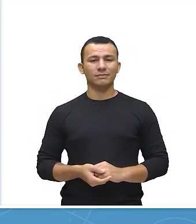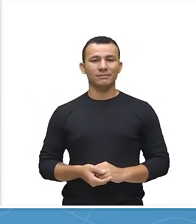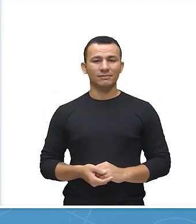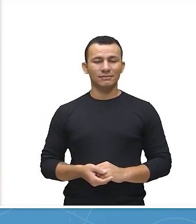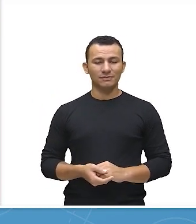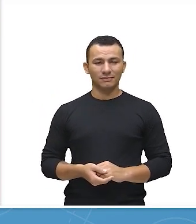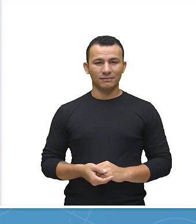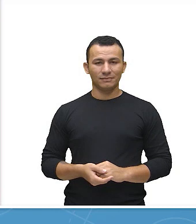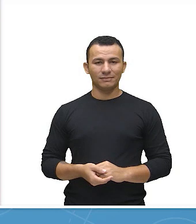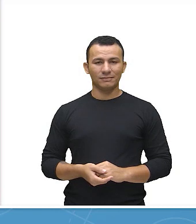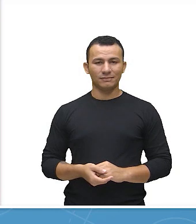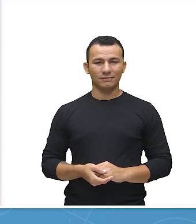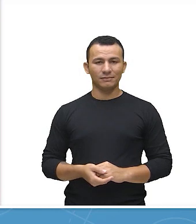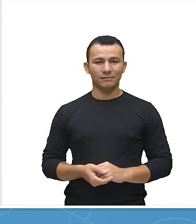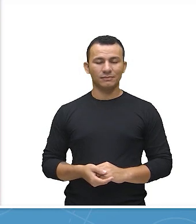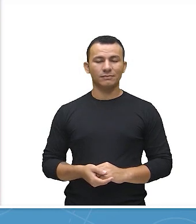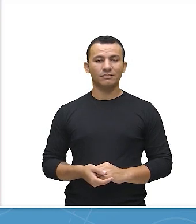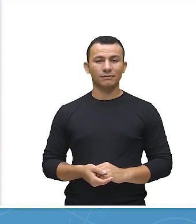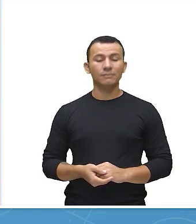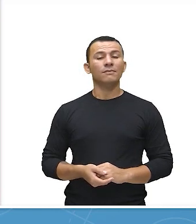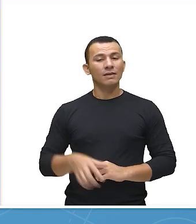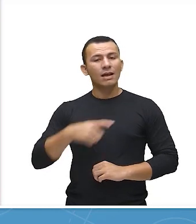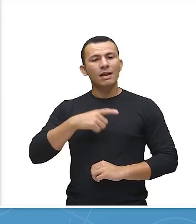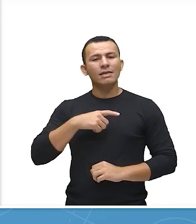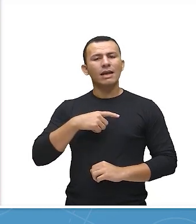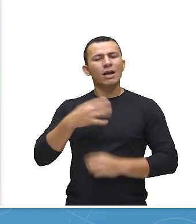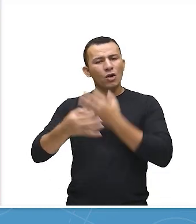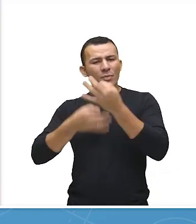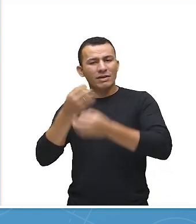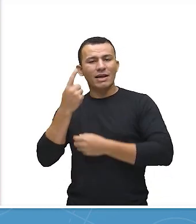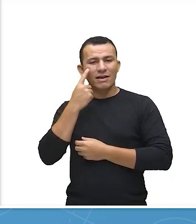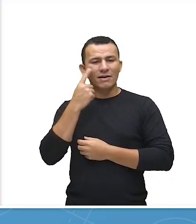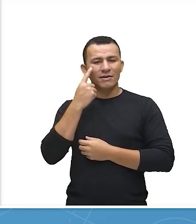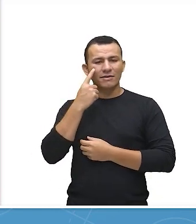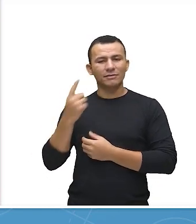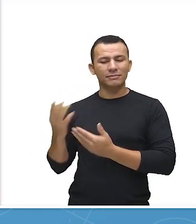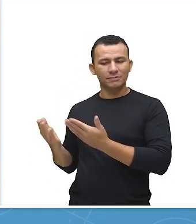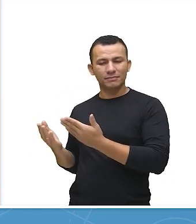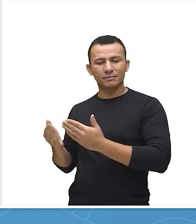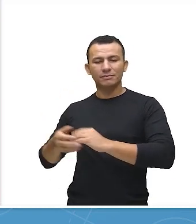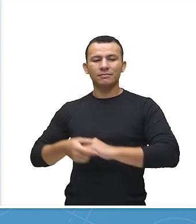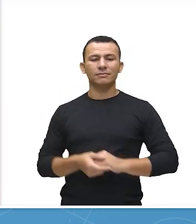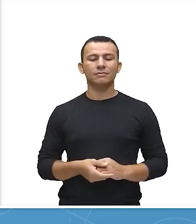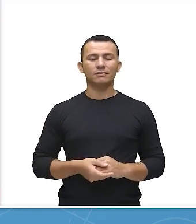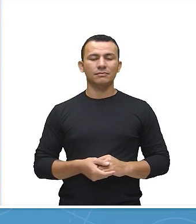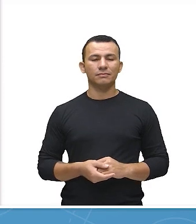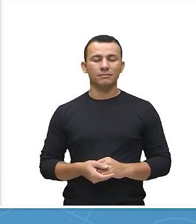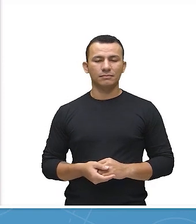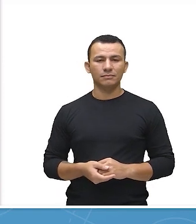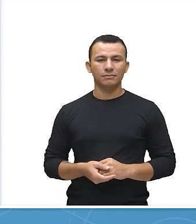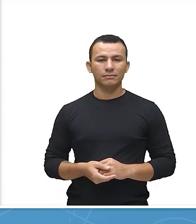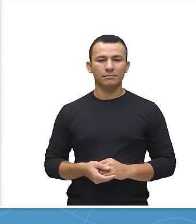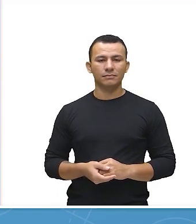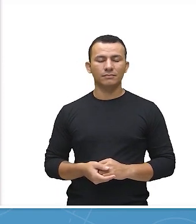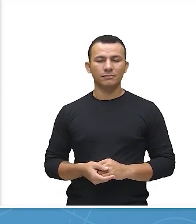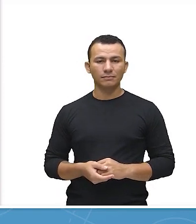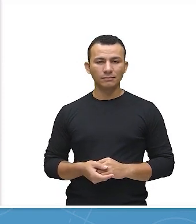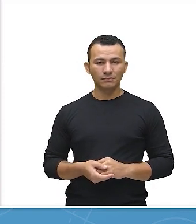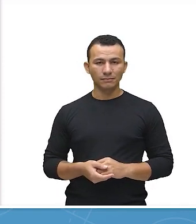certo? No nosso comentário, nós temos aí, vamos prestar atenção, tá? A descrição, né? Como já mostrei para